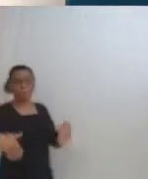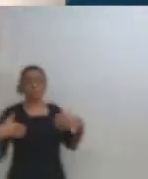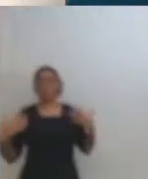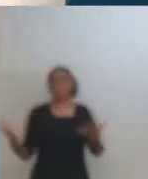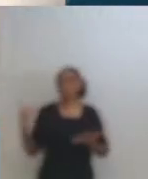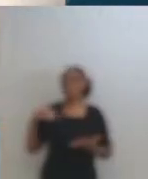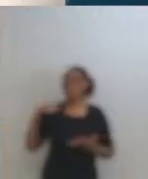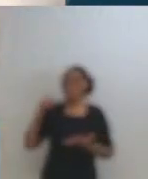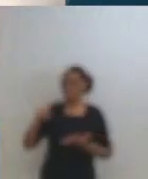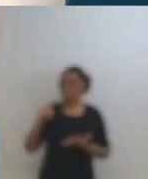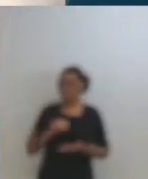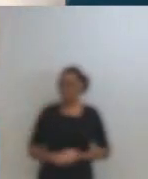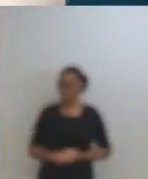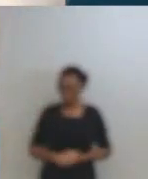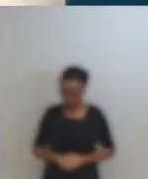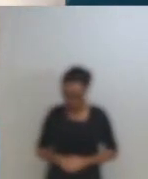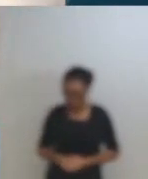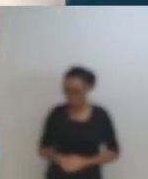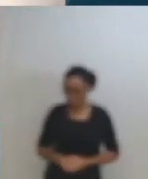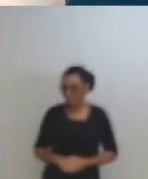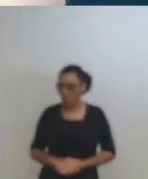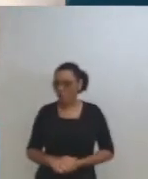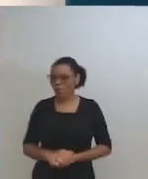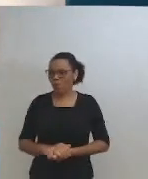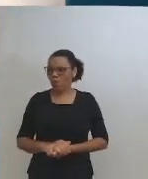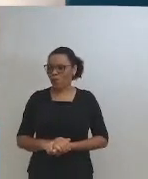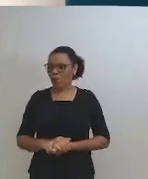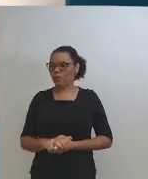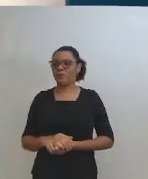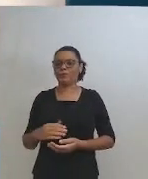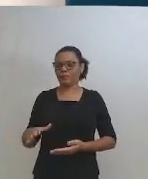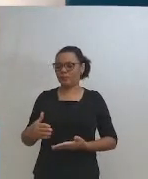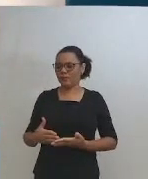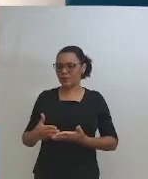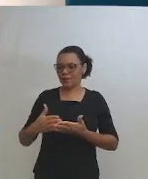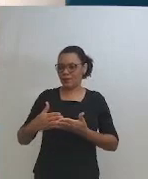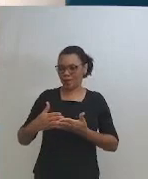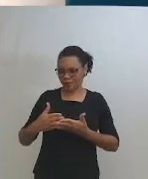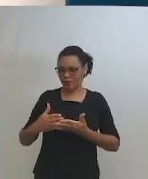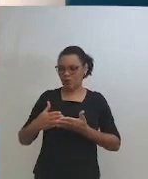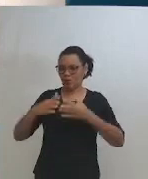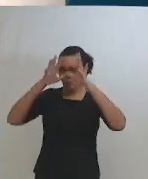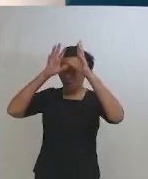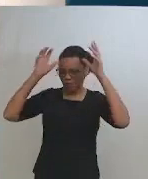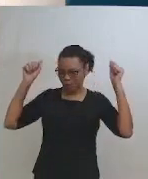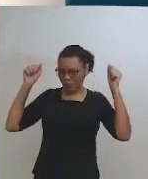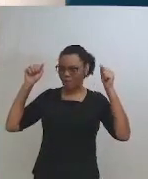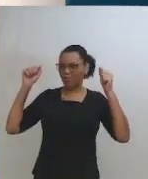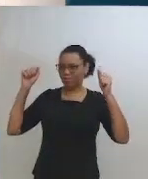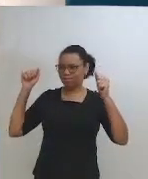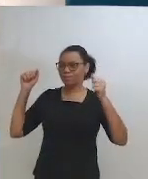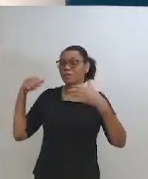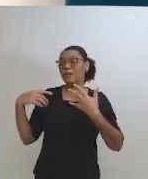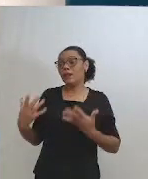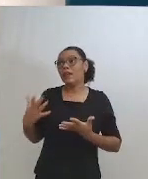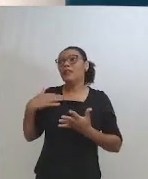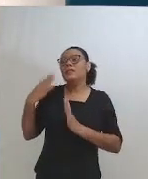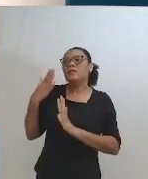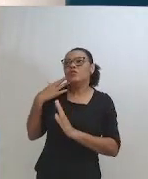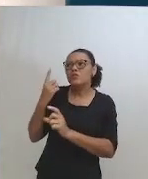corpus para o Tribunal Regional Federal da Terceira Região, aquele tribunal reconheceu a ilegalidade dos